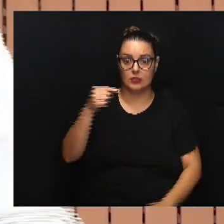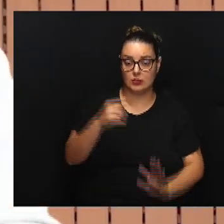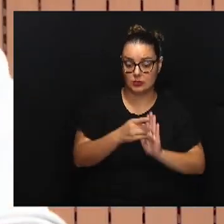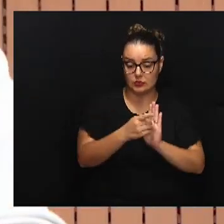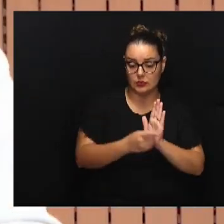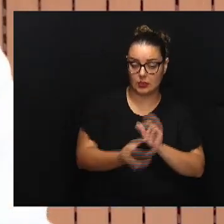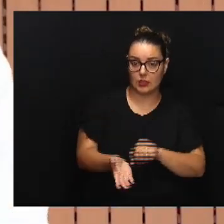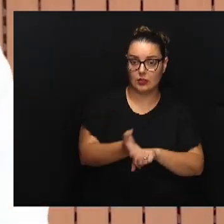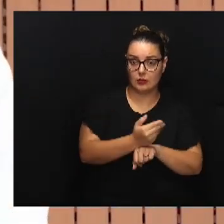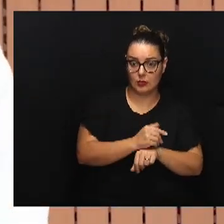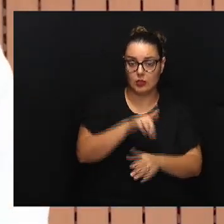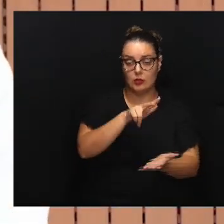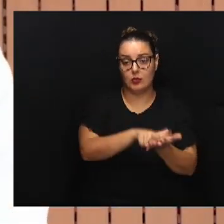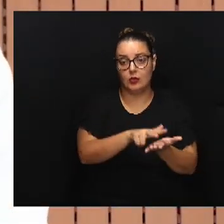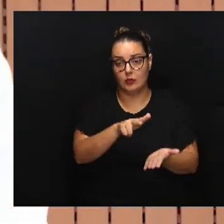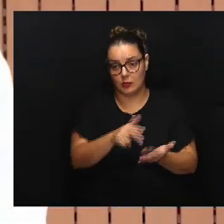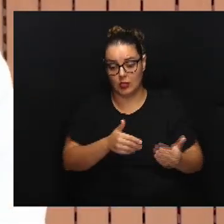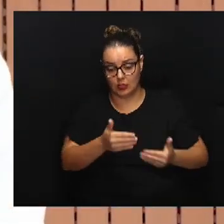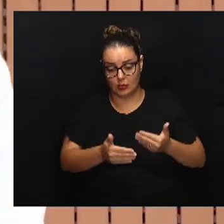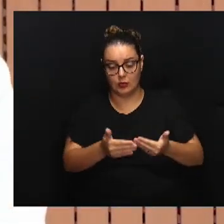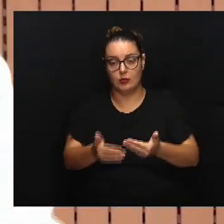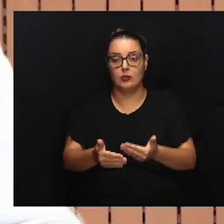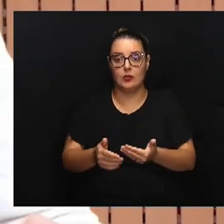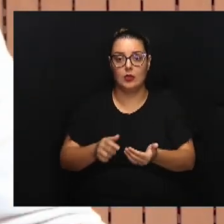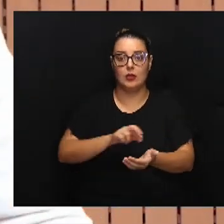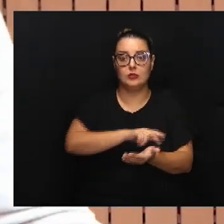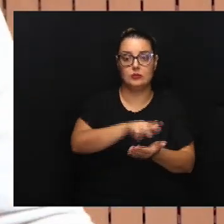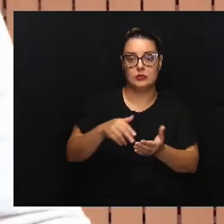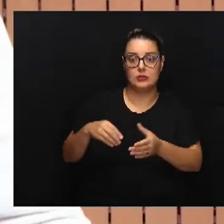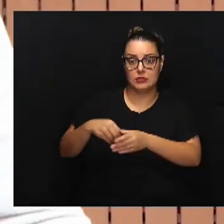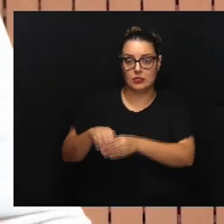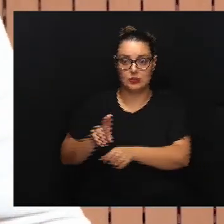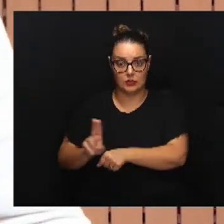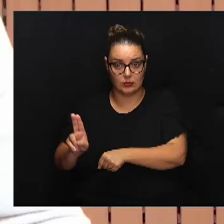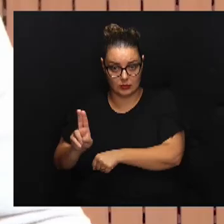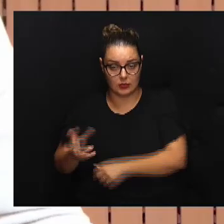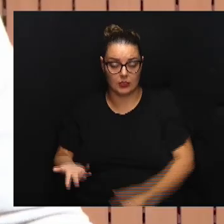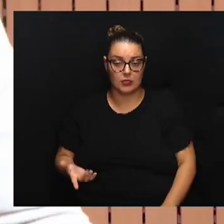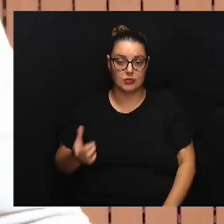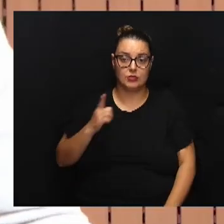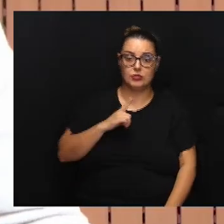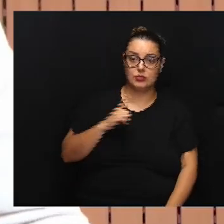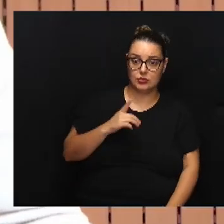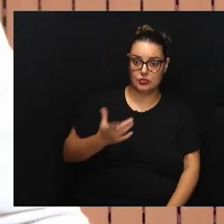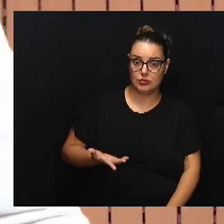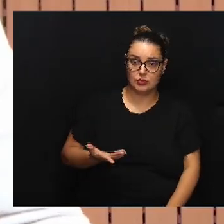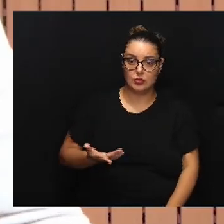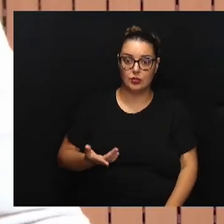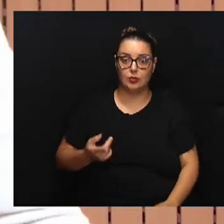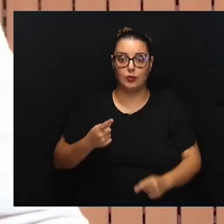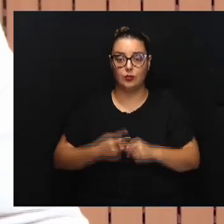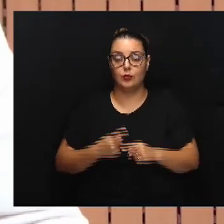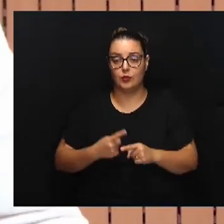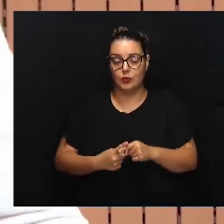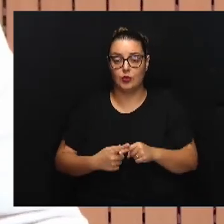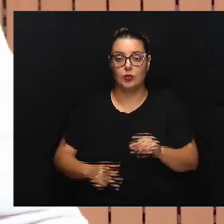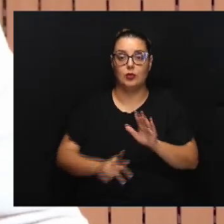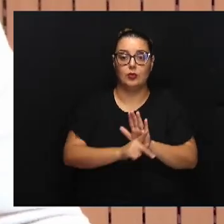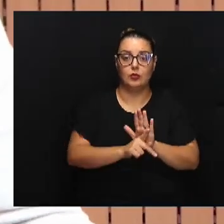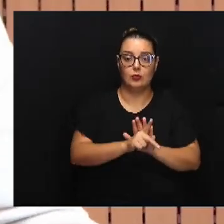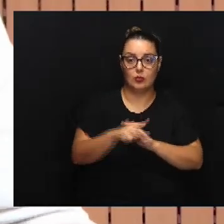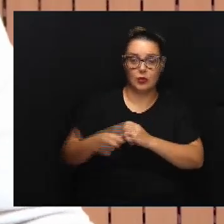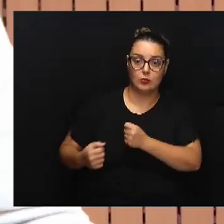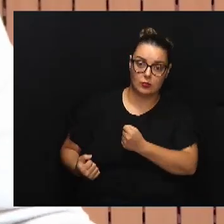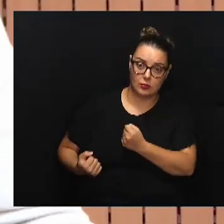que regulamentava o programa de diversidade na universidade, existia, porque foi um projeto